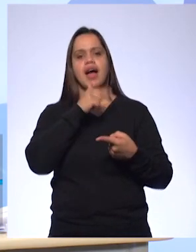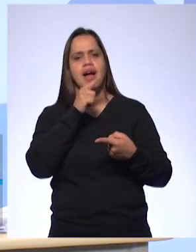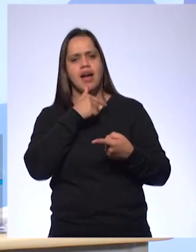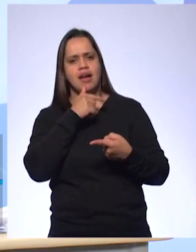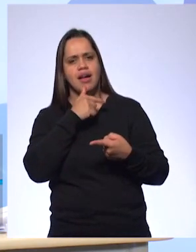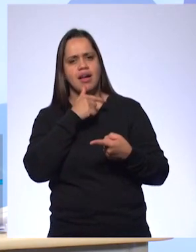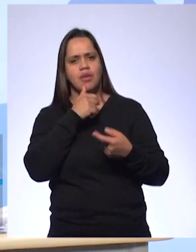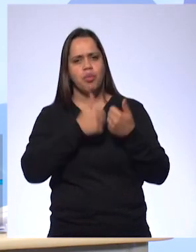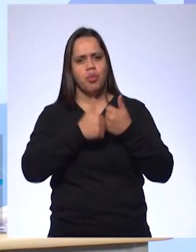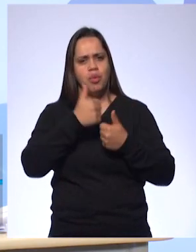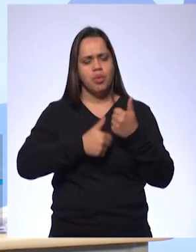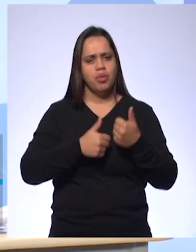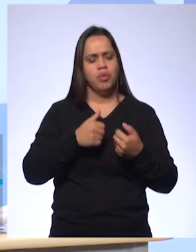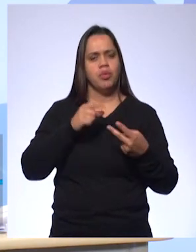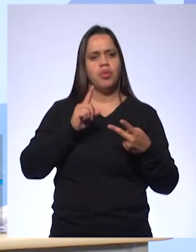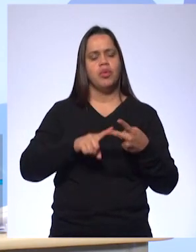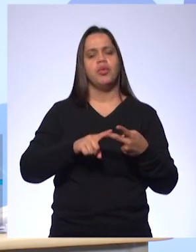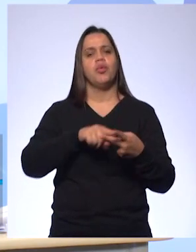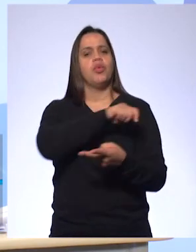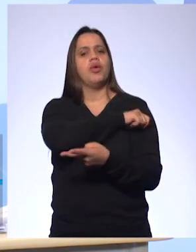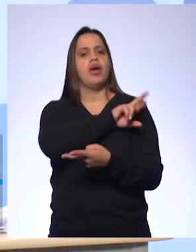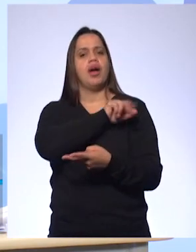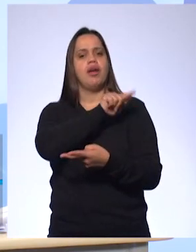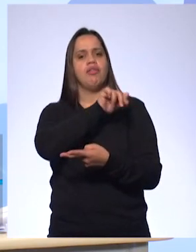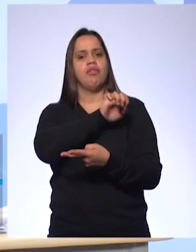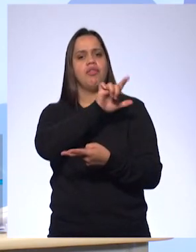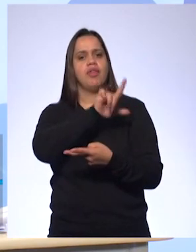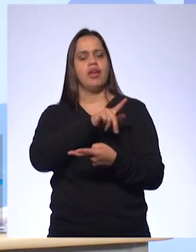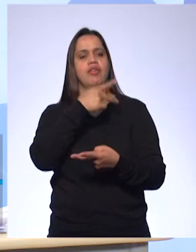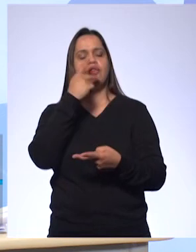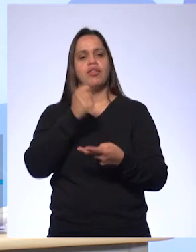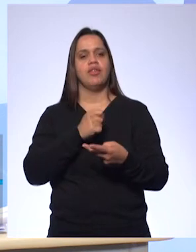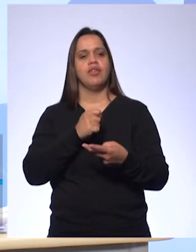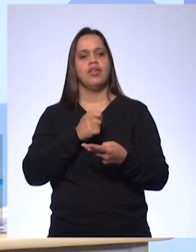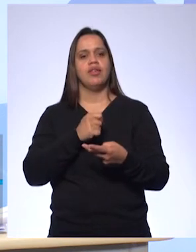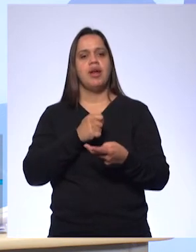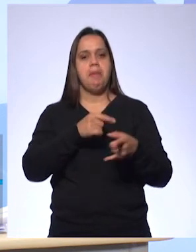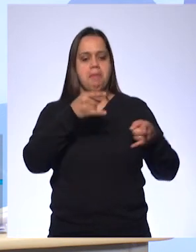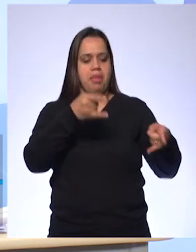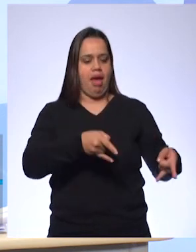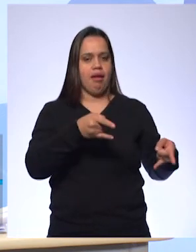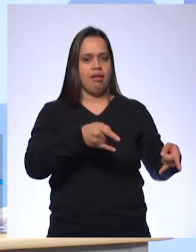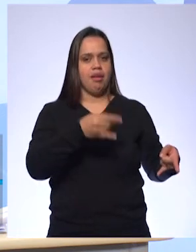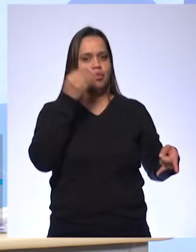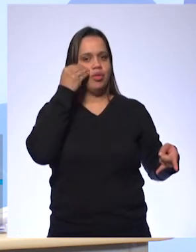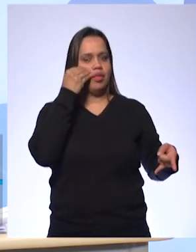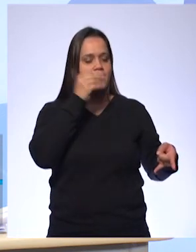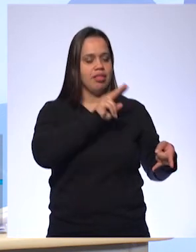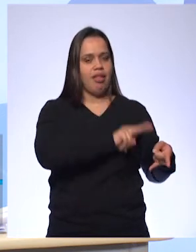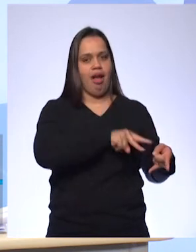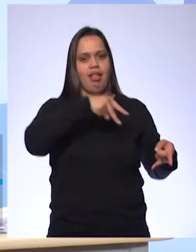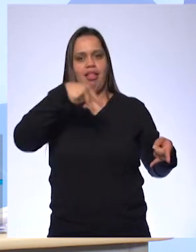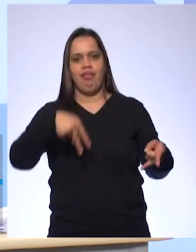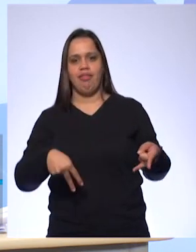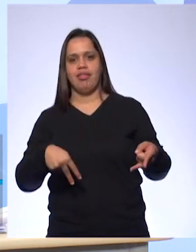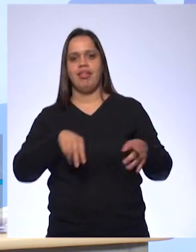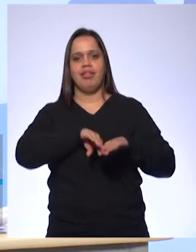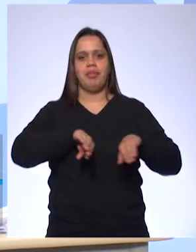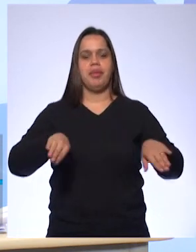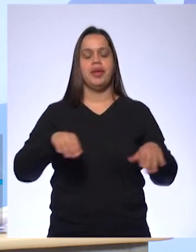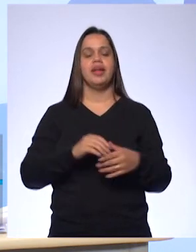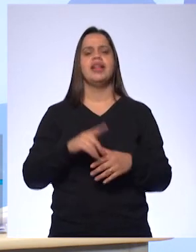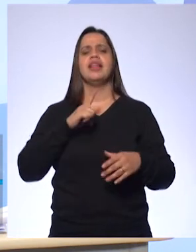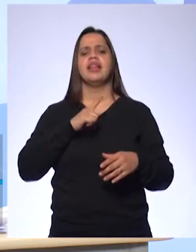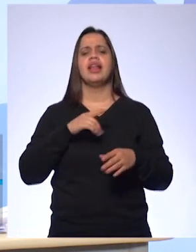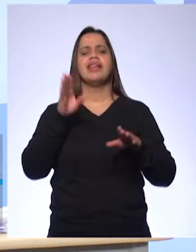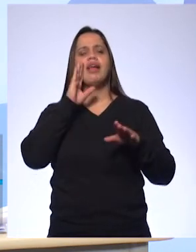Ah, o Rafael falou assim, me separar da minha cama. Muito bem. Aí tem muito peneirando,